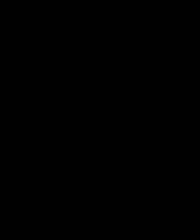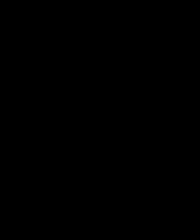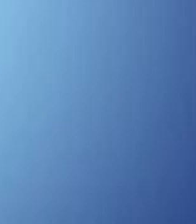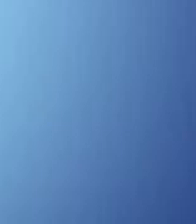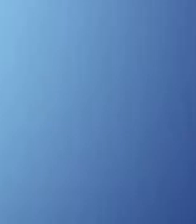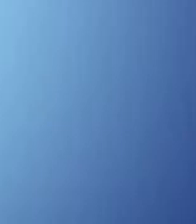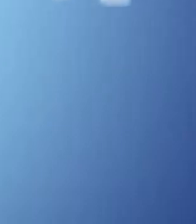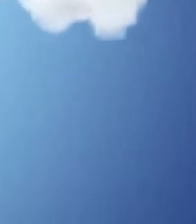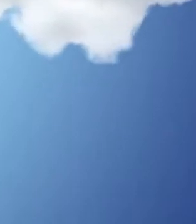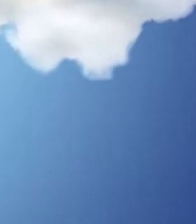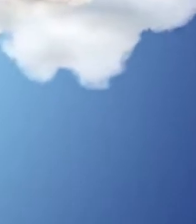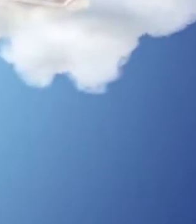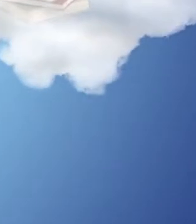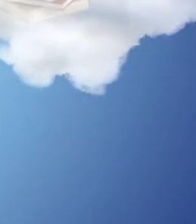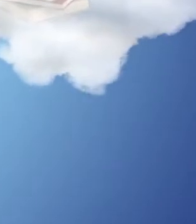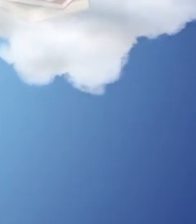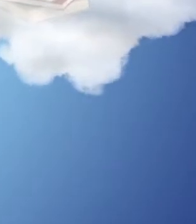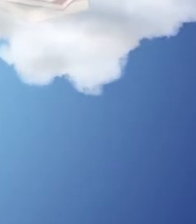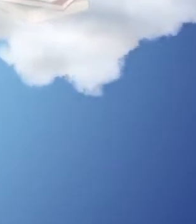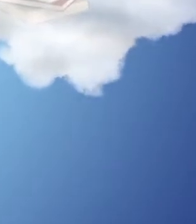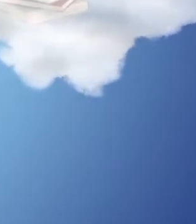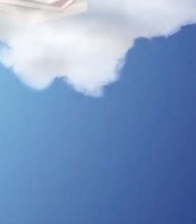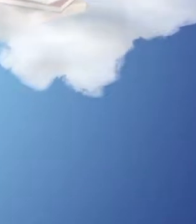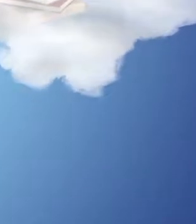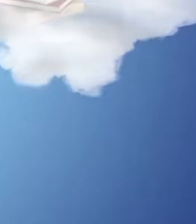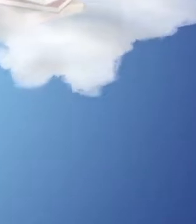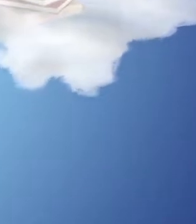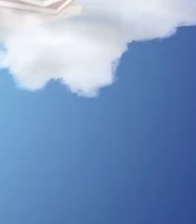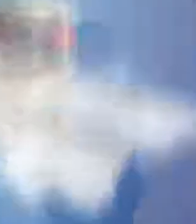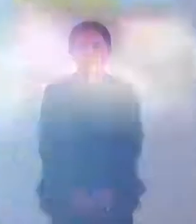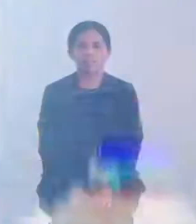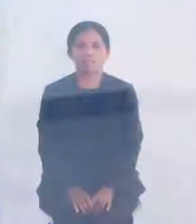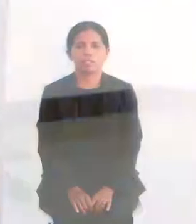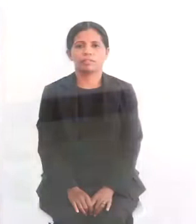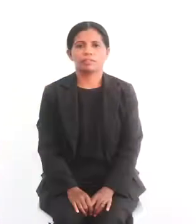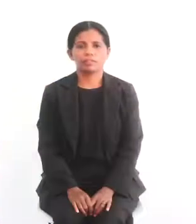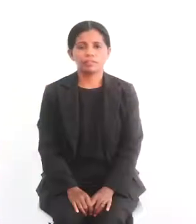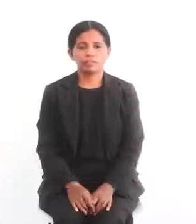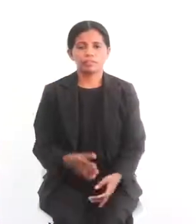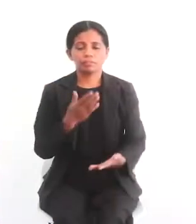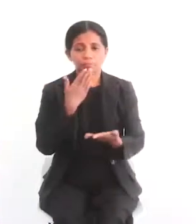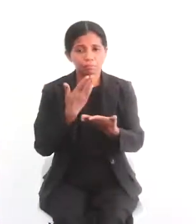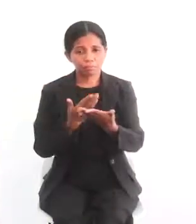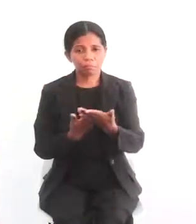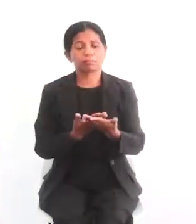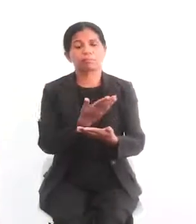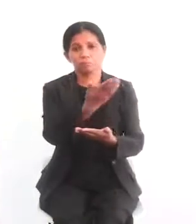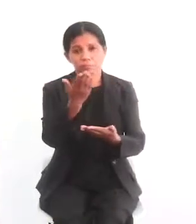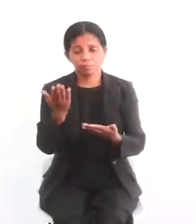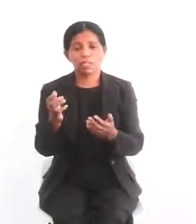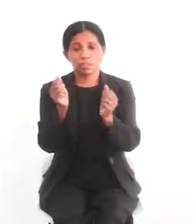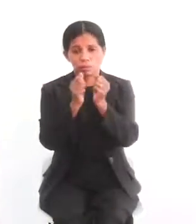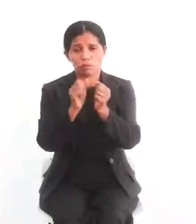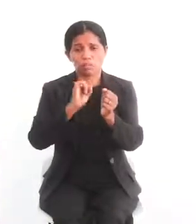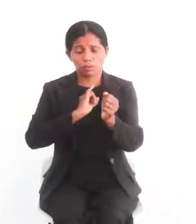Tempo Ciência! Loro dia kalin sira, hamu tu kohau ita halotan